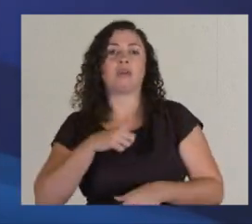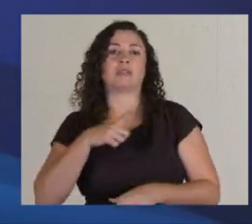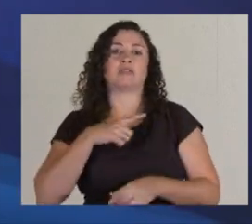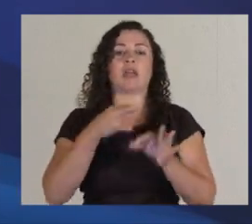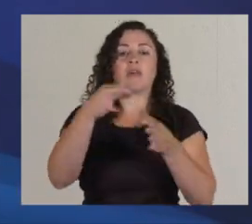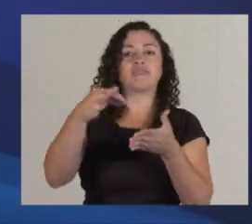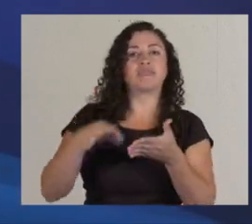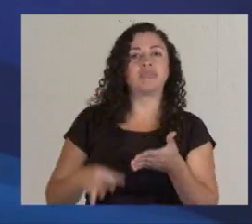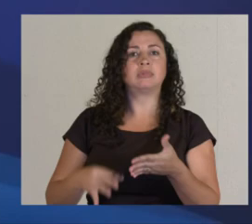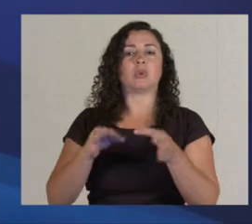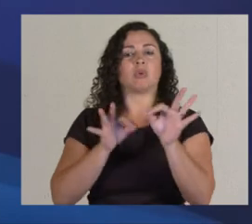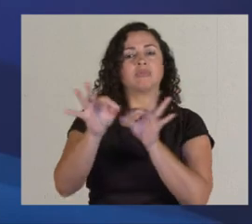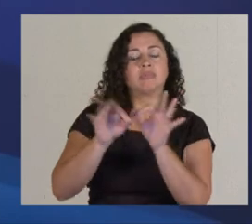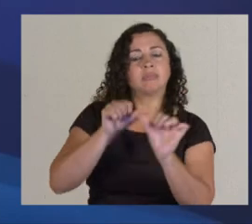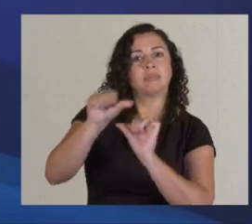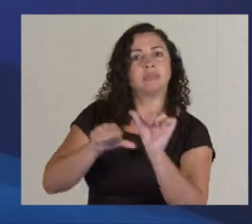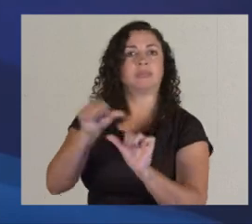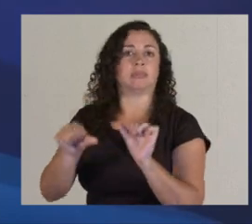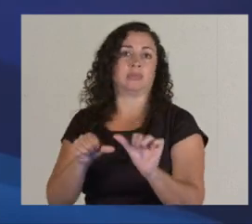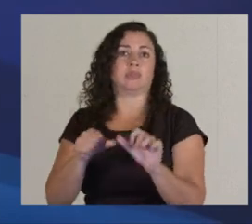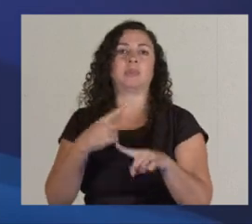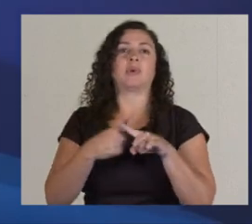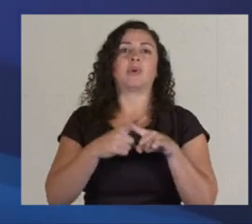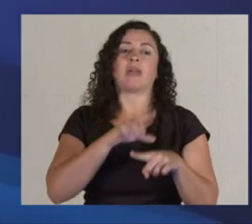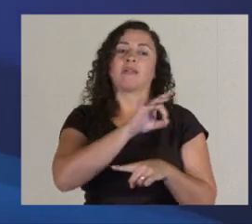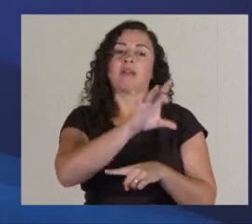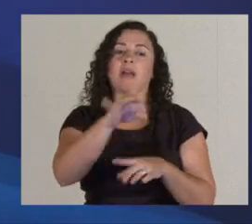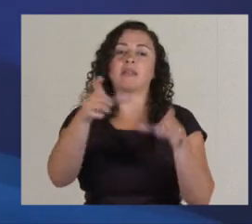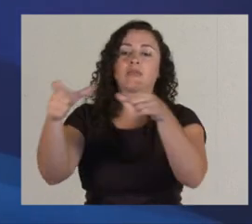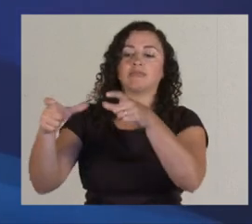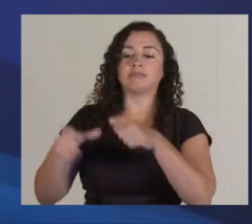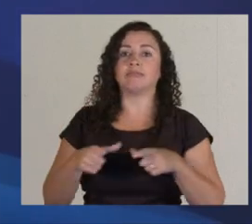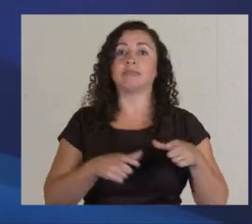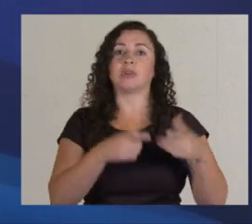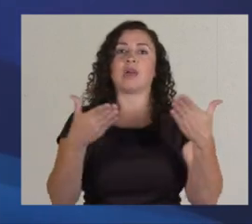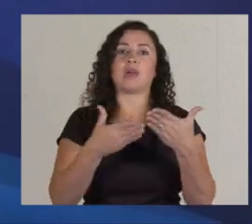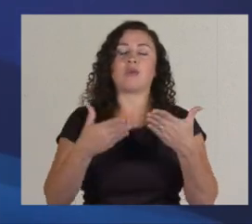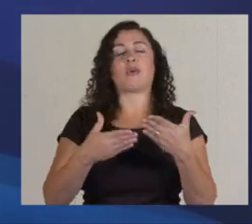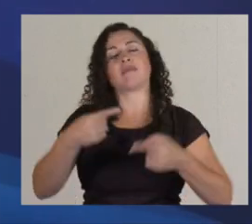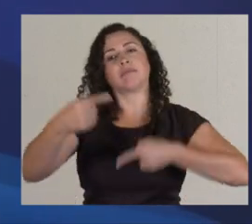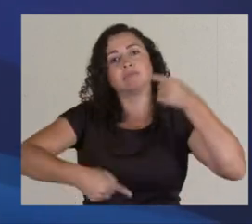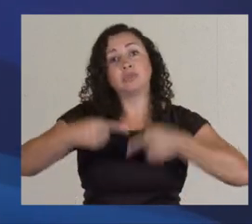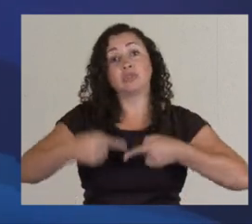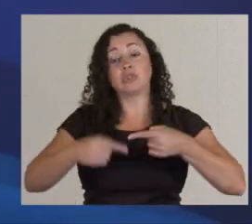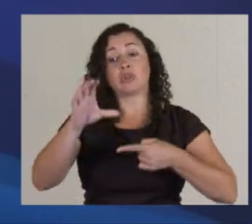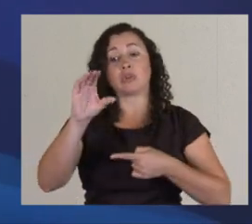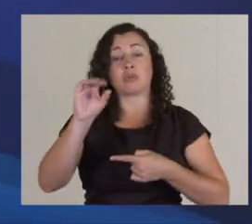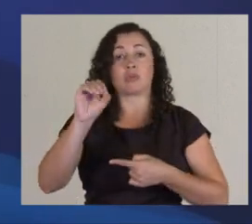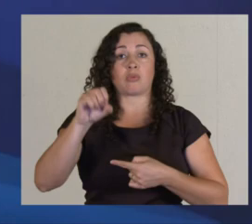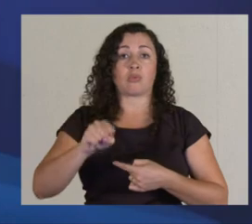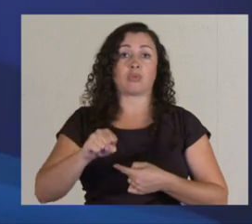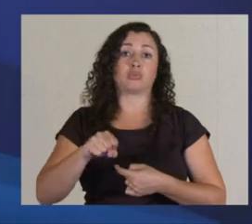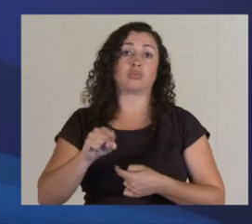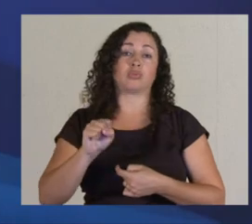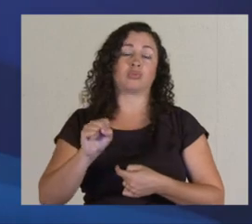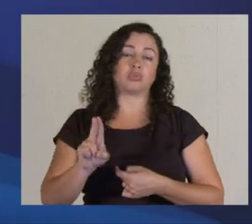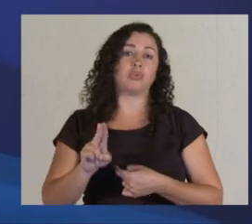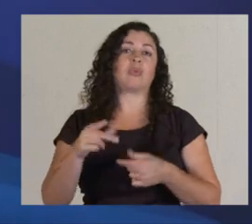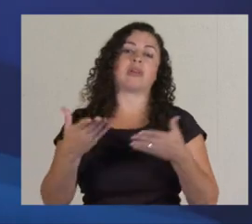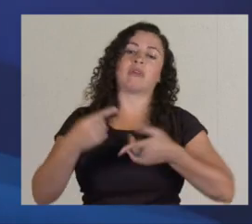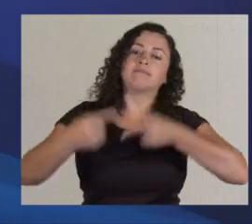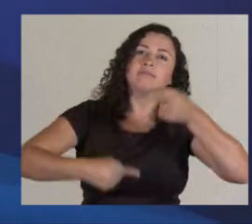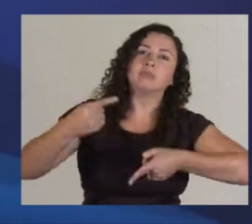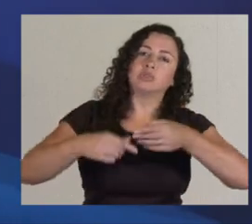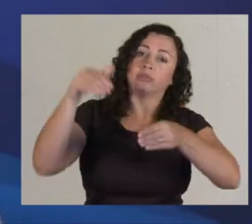nós possamos fazer os ajustes possíveis, porque quem vai votar e quem vai definir é o Conselho Universitário. A equipe ela é